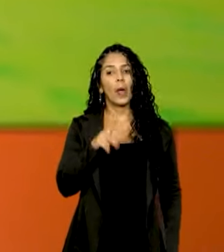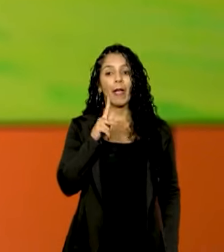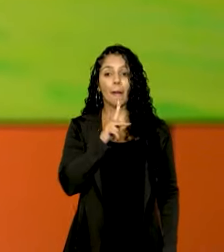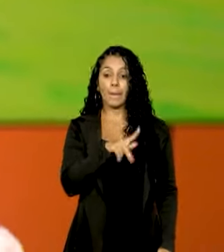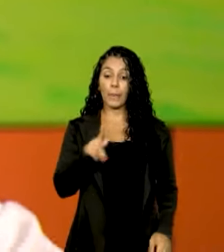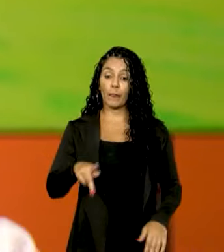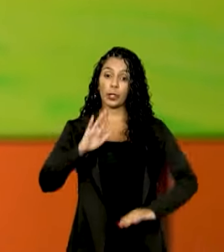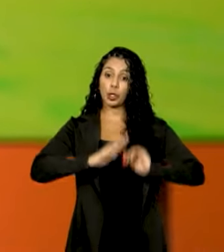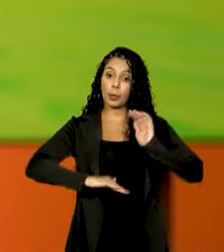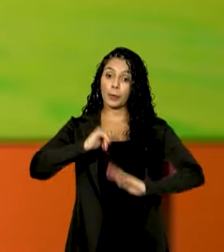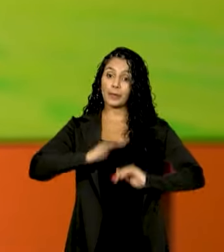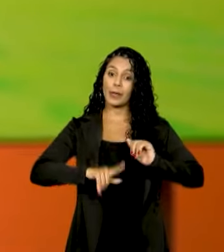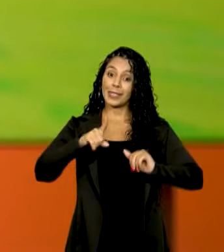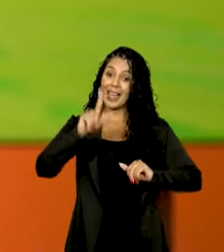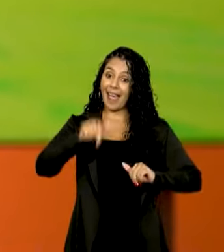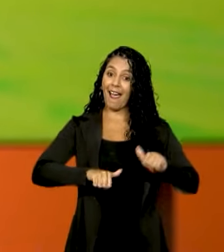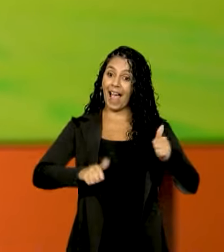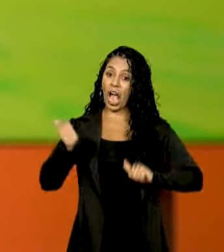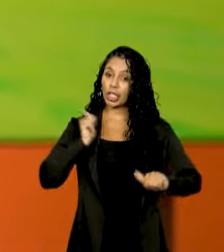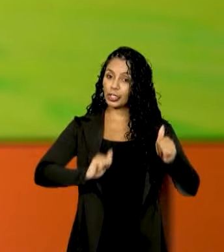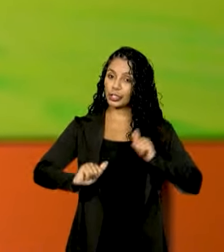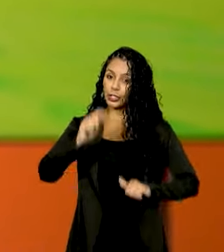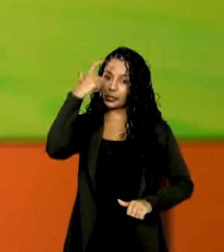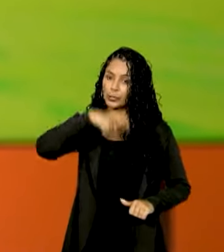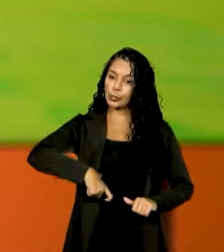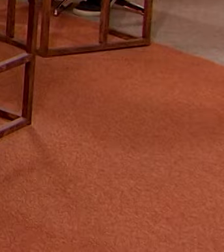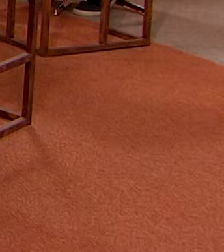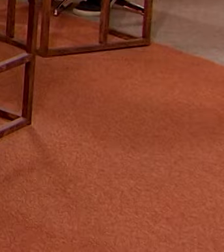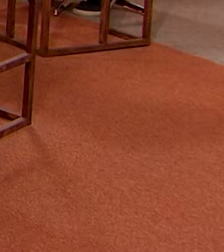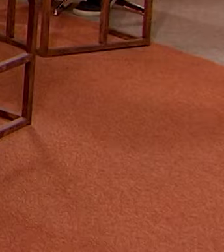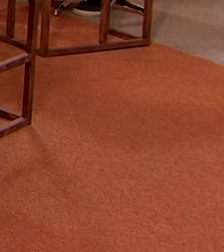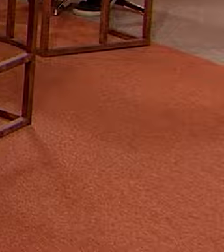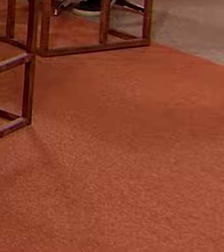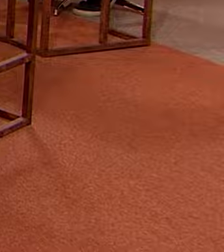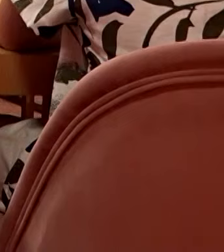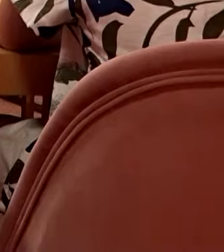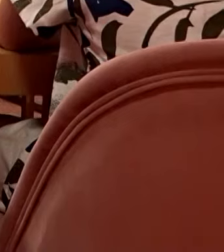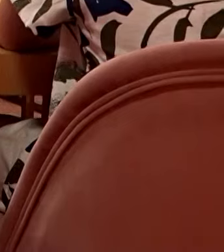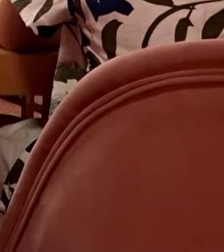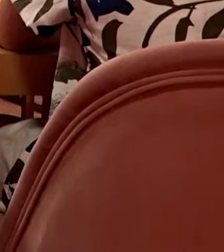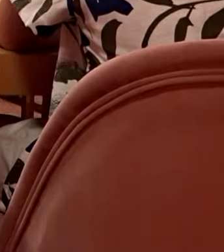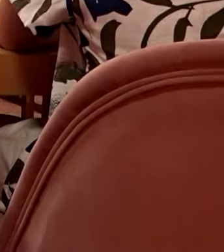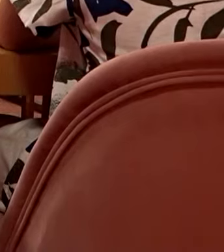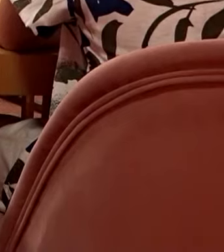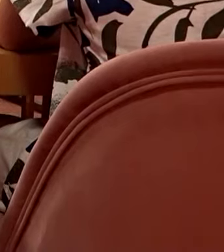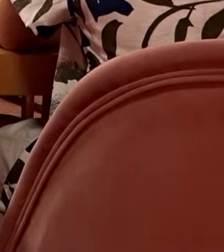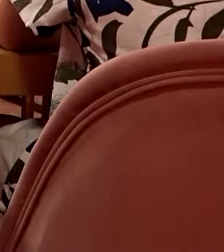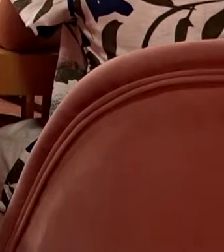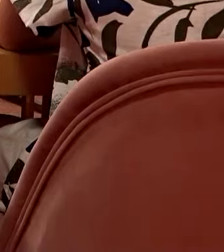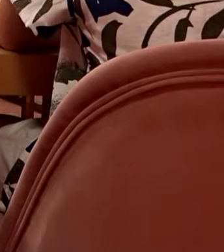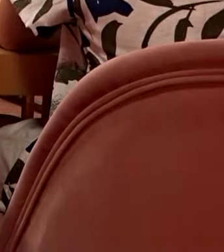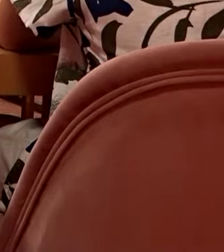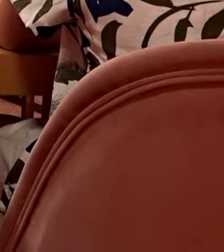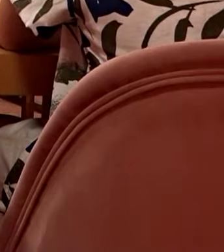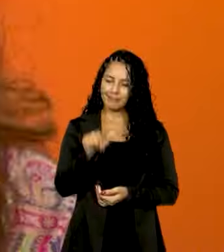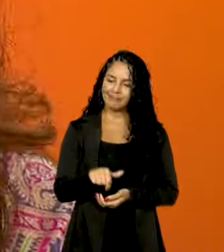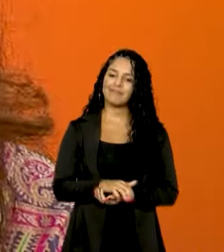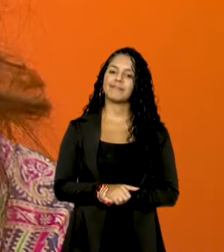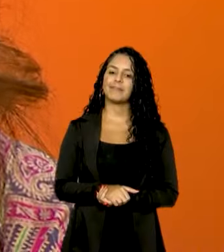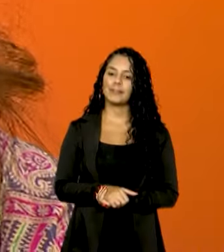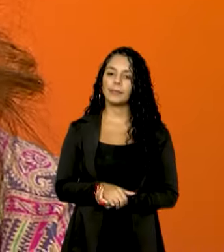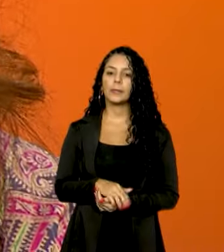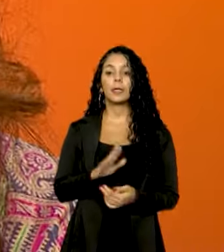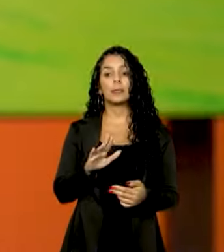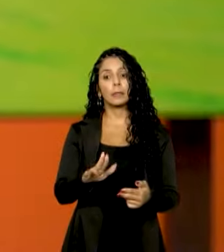de profissão, você é artista, mas veja bem, né? Educa da mesma você forma. Você é um educador, exatamente. Até